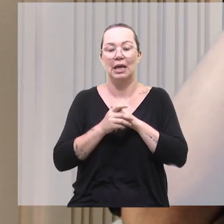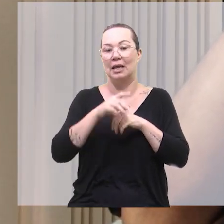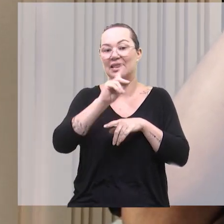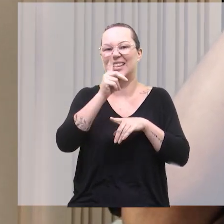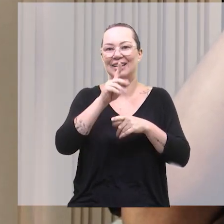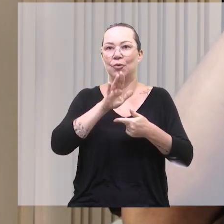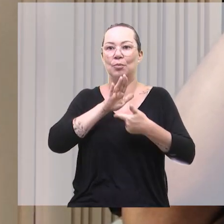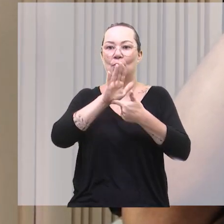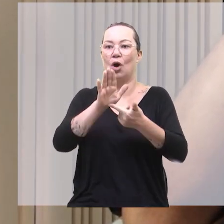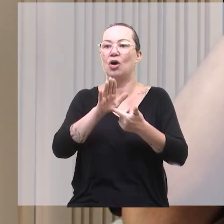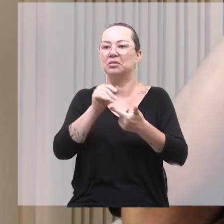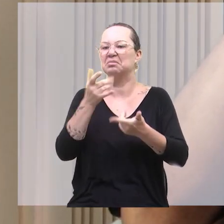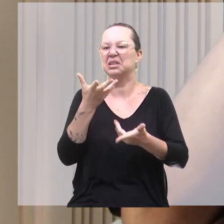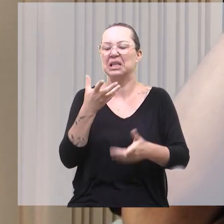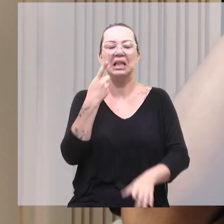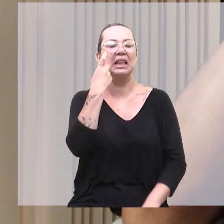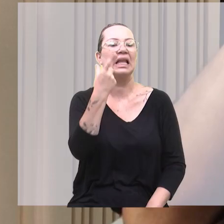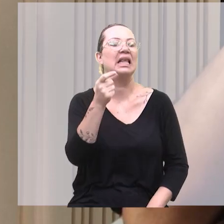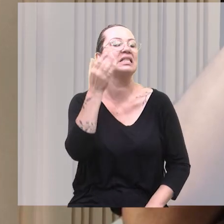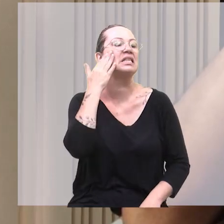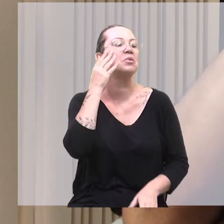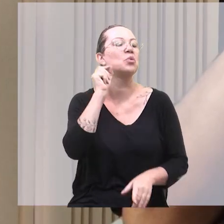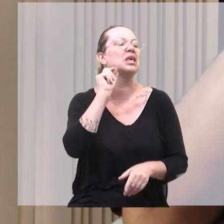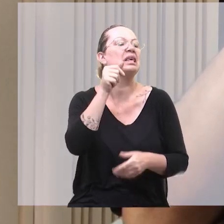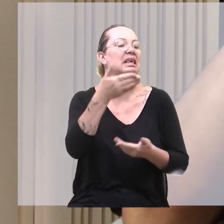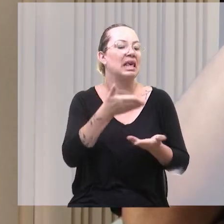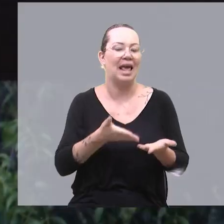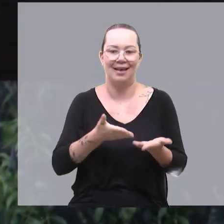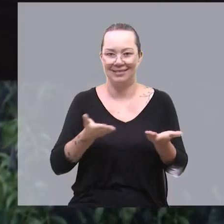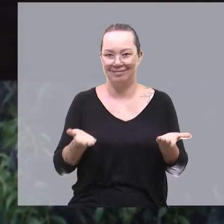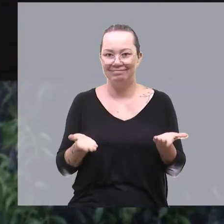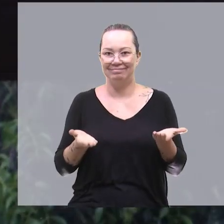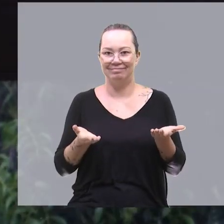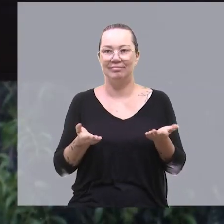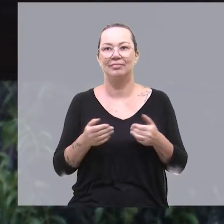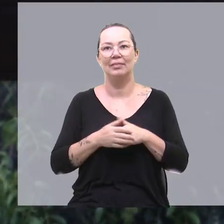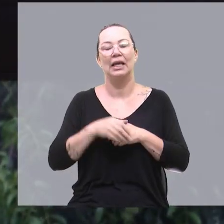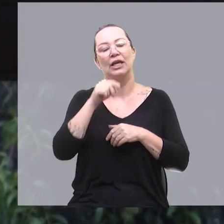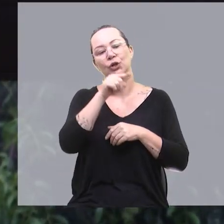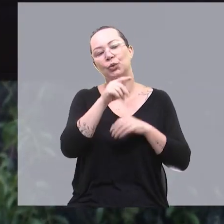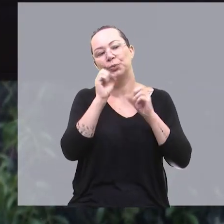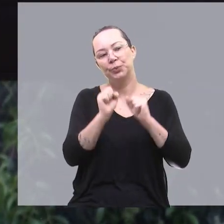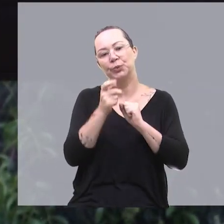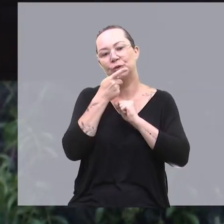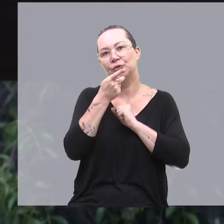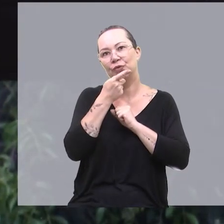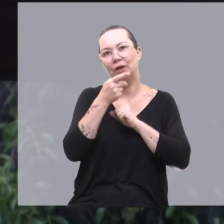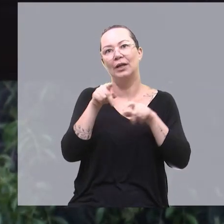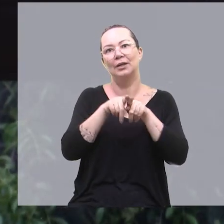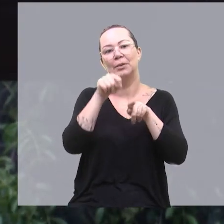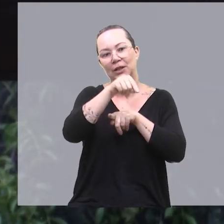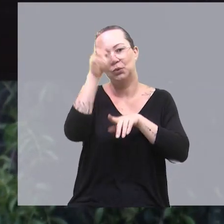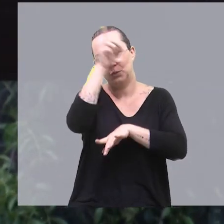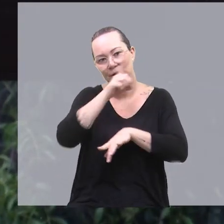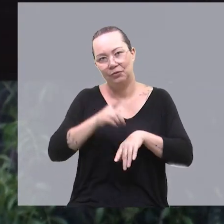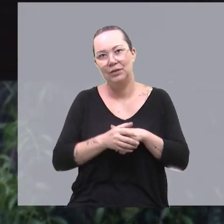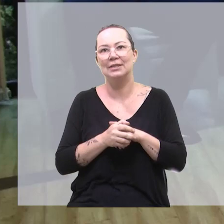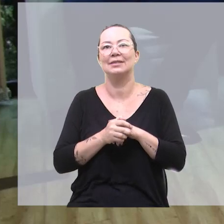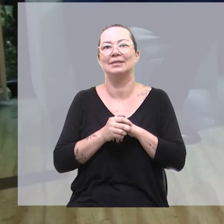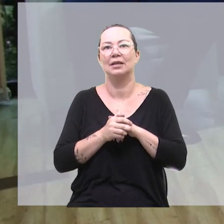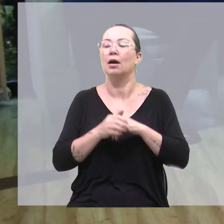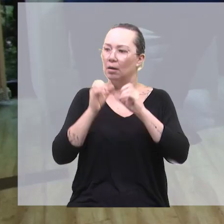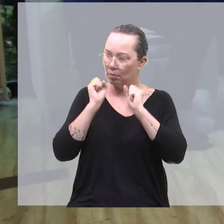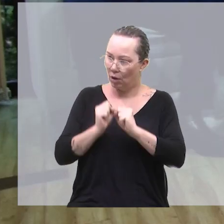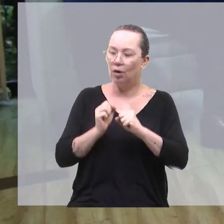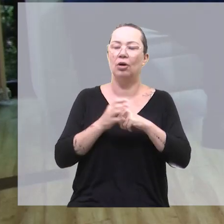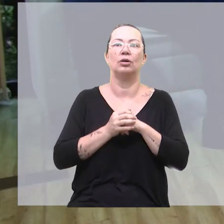não se identificam e não se interessam em saber para que serve. E o senhor pode nos falar um pouquinho da sua deficiência? Posso.